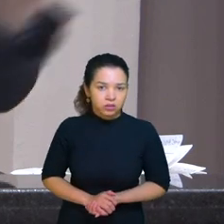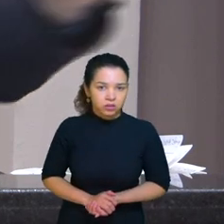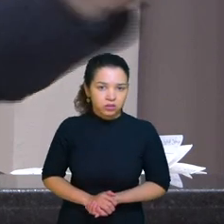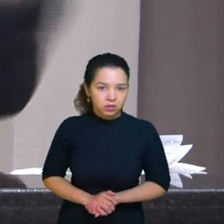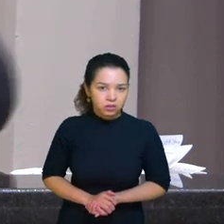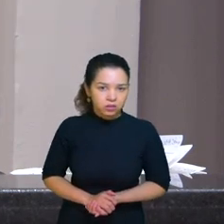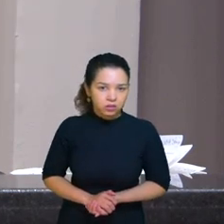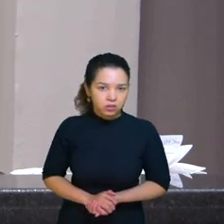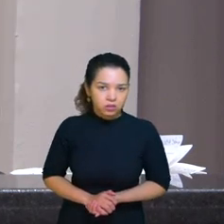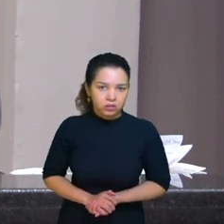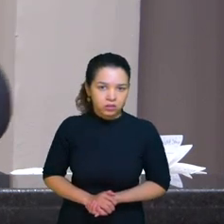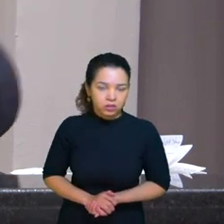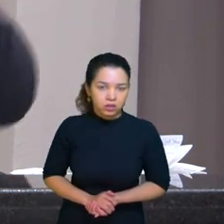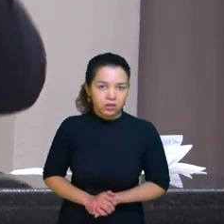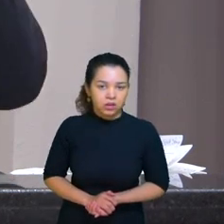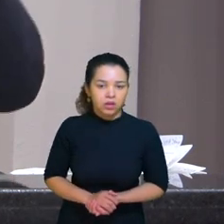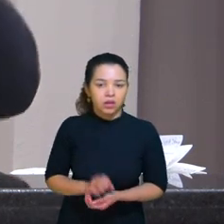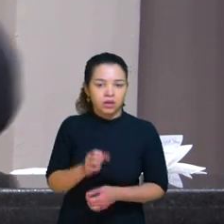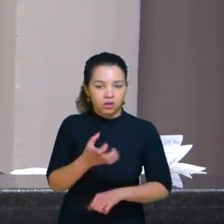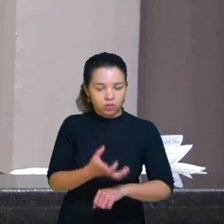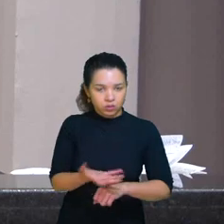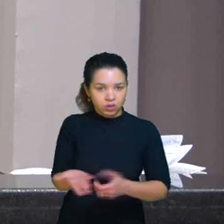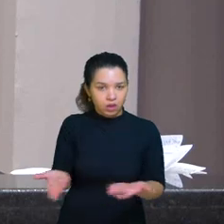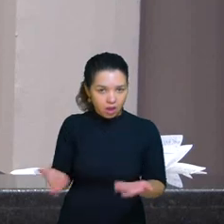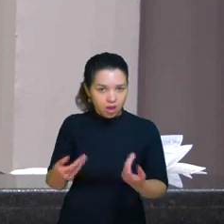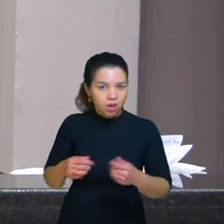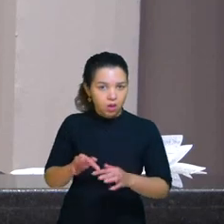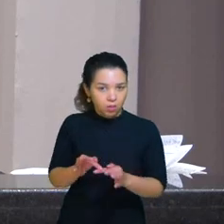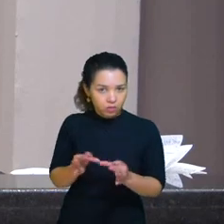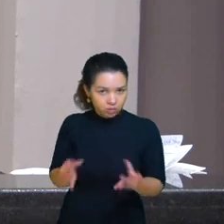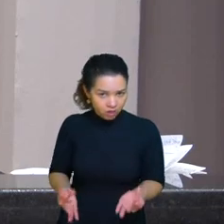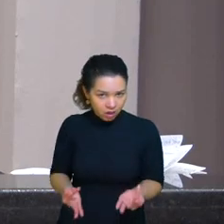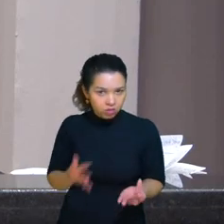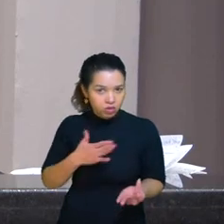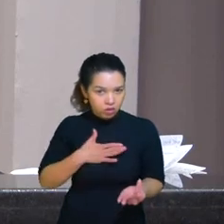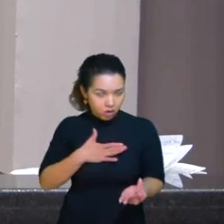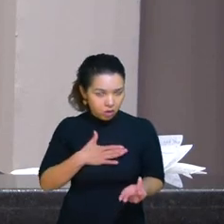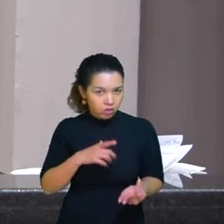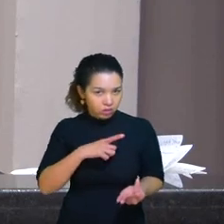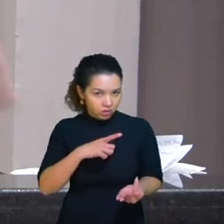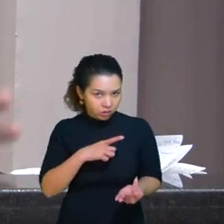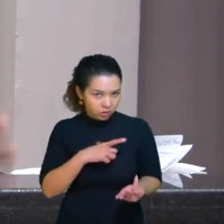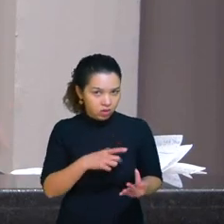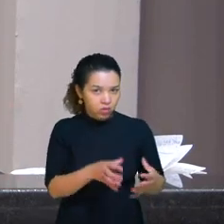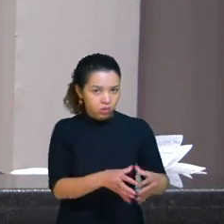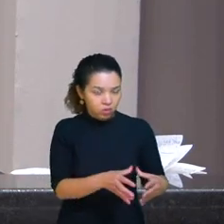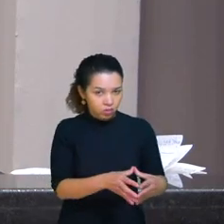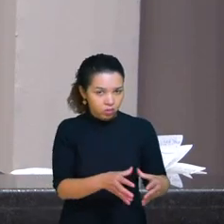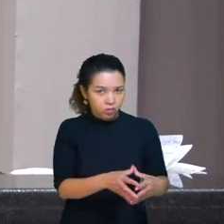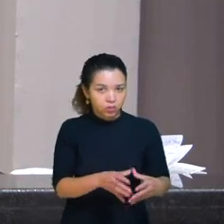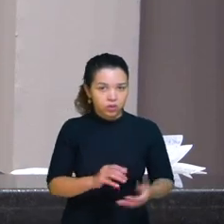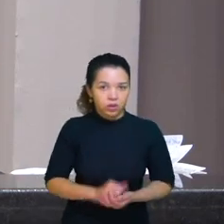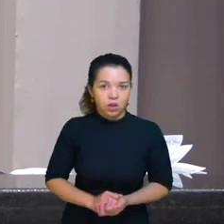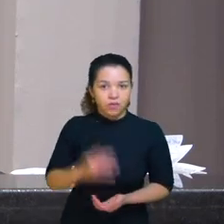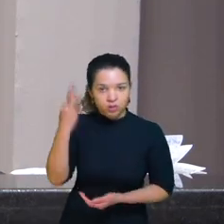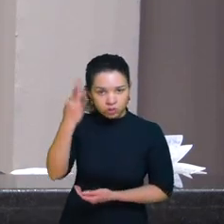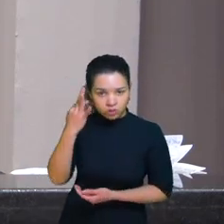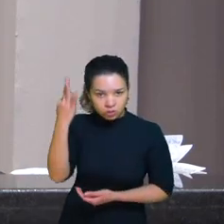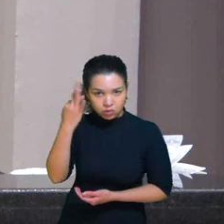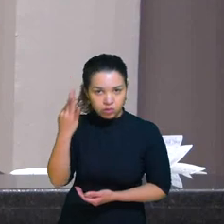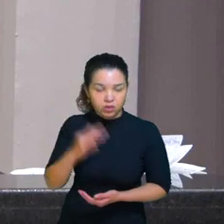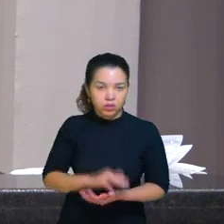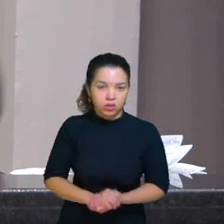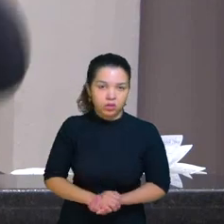interdisciplinaridade sem humildade com a humildade de eu CD do campo da alfabetização do céu ced da filosofia do outro